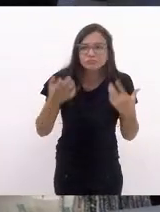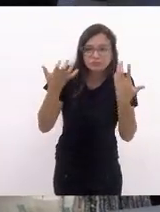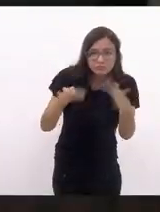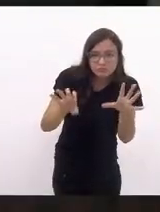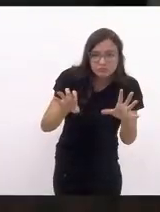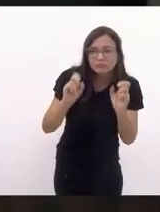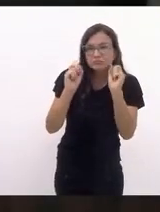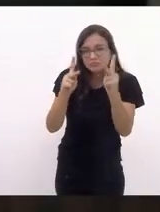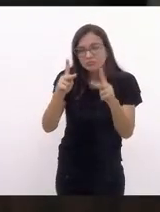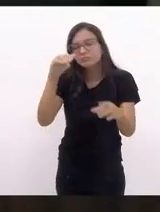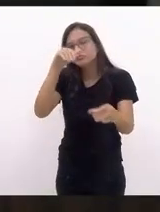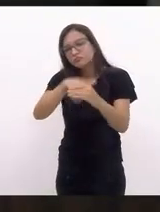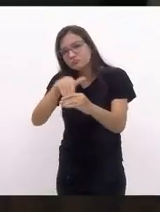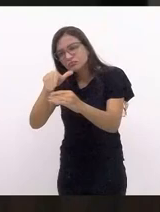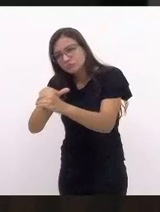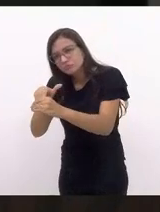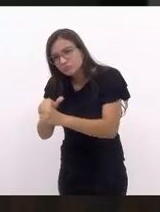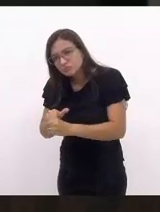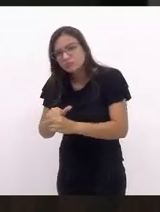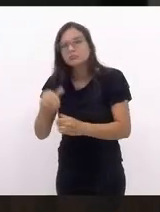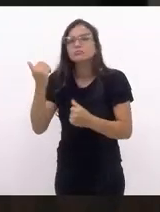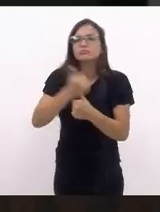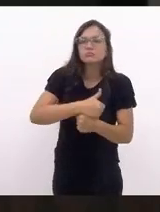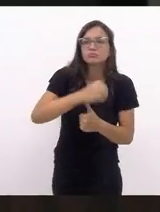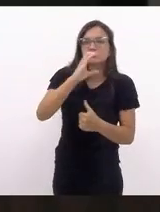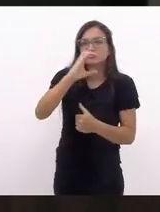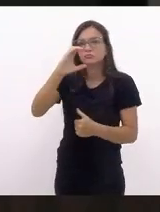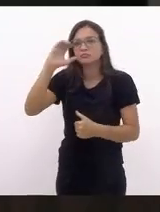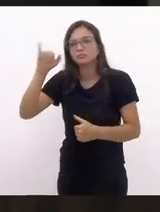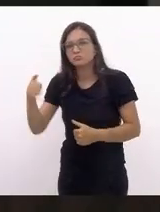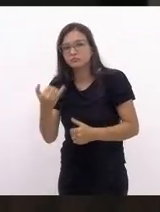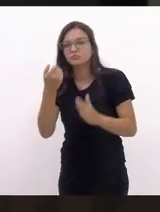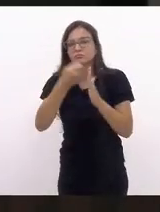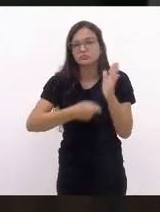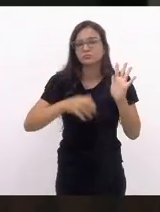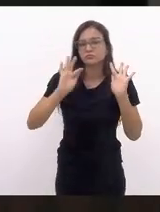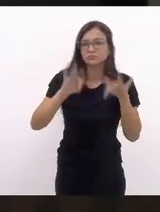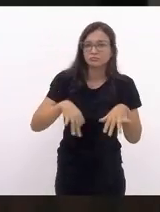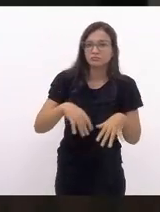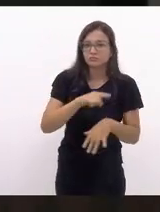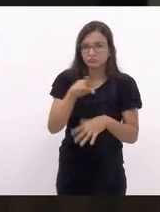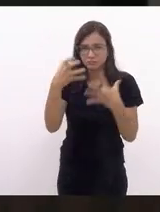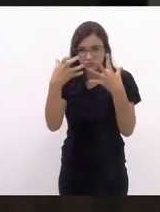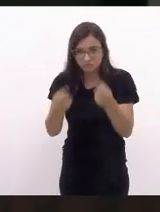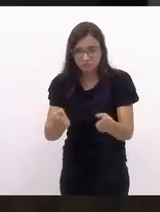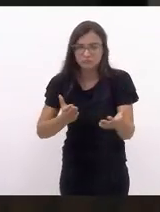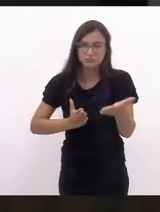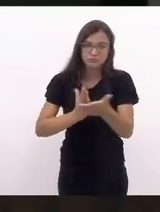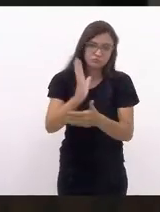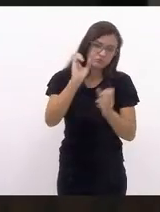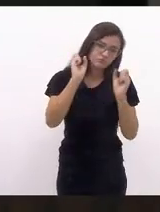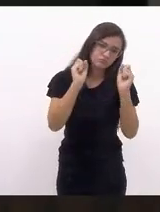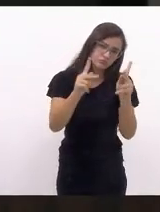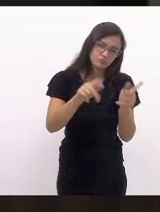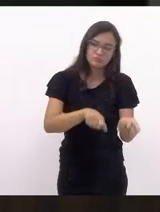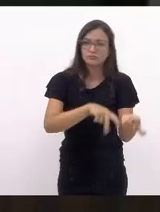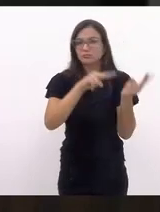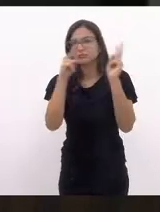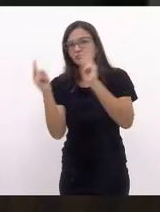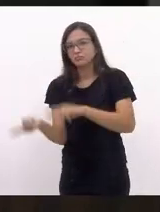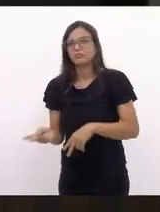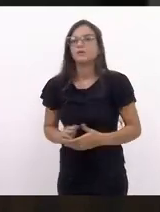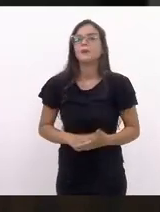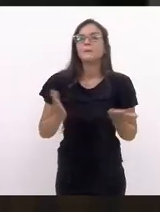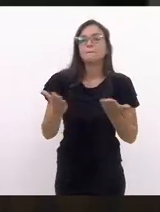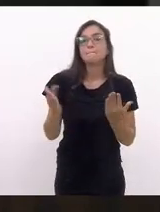E aí votação do substitutivo da ccj na forma final de atuação dos que aprovam descrição aprovado vai autógrafo em